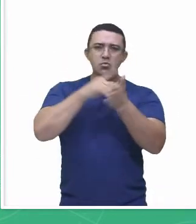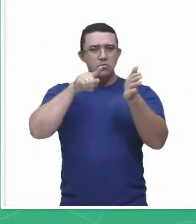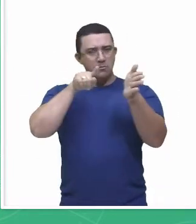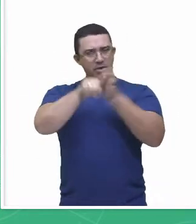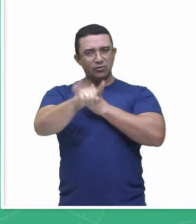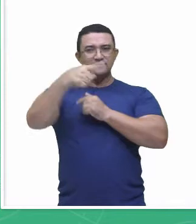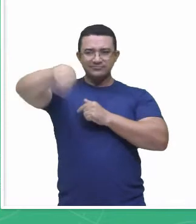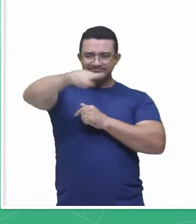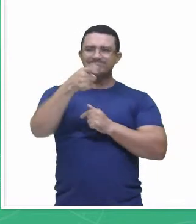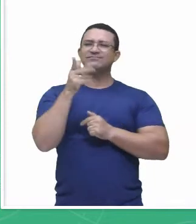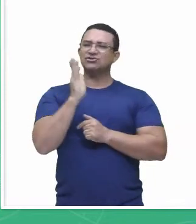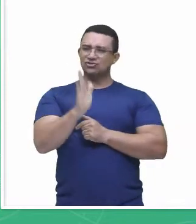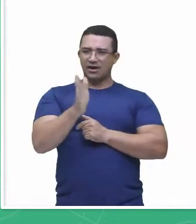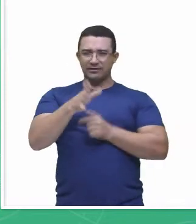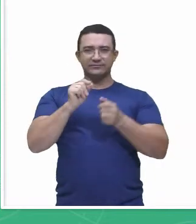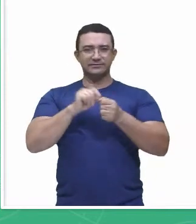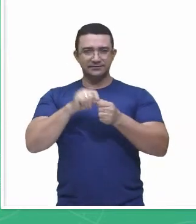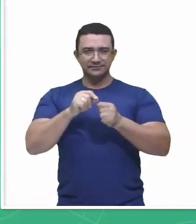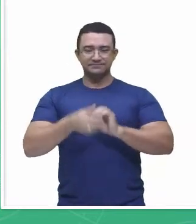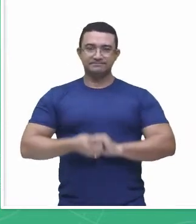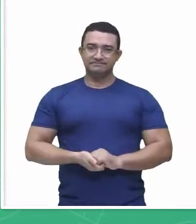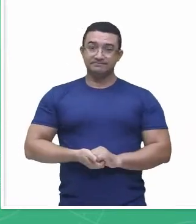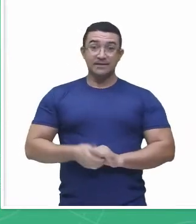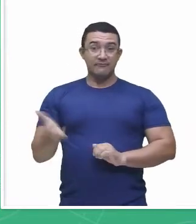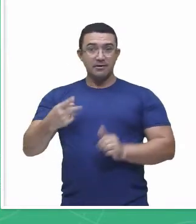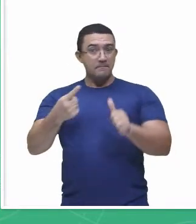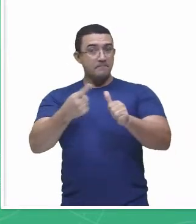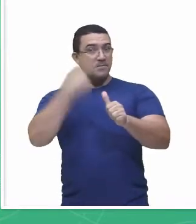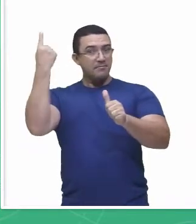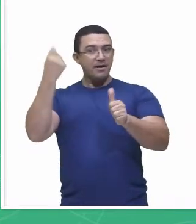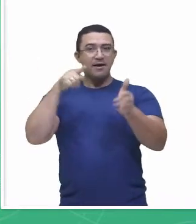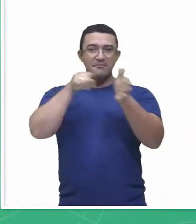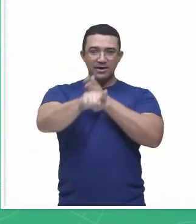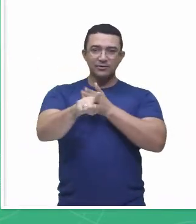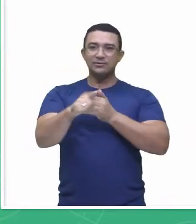já fizeram aí. Vamos então para a nossa primeira questão de língua inglesa?